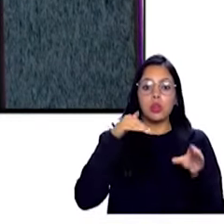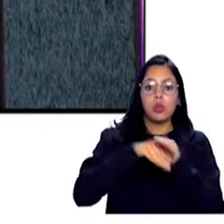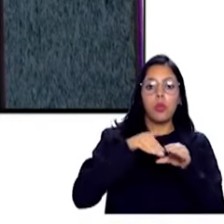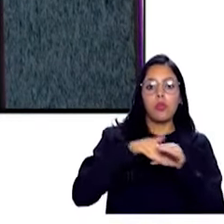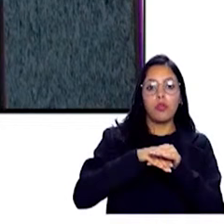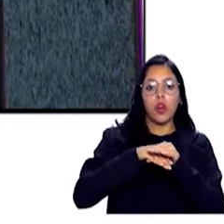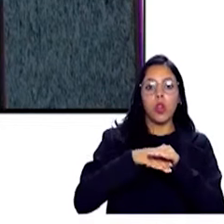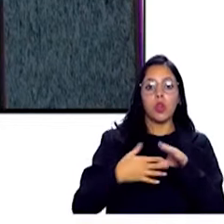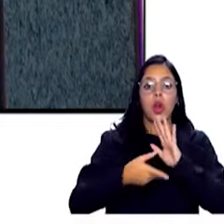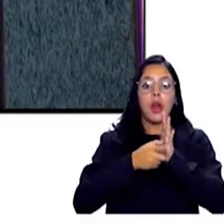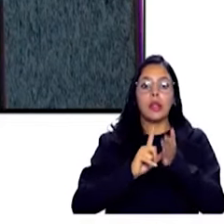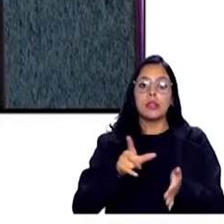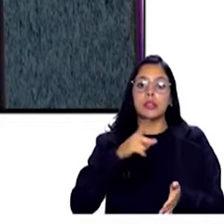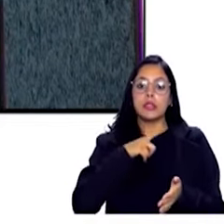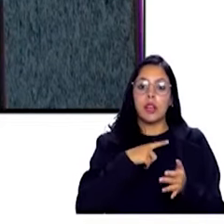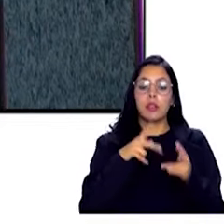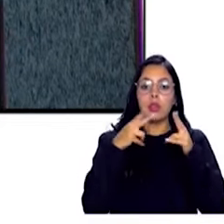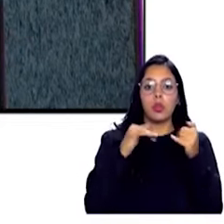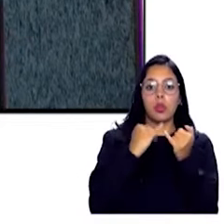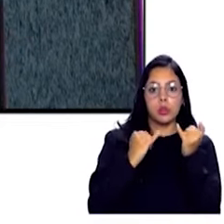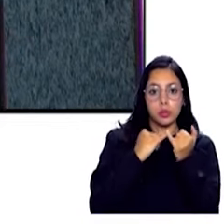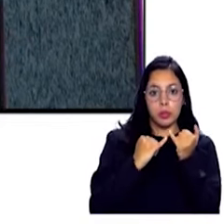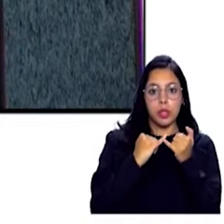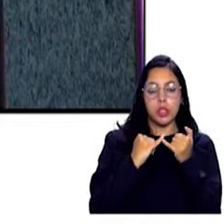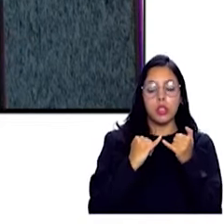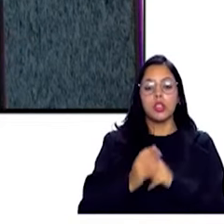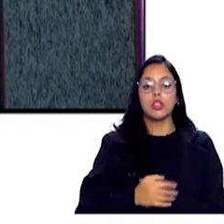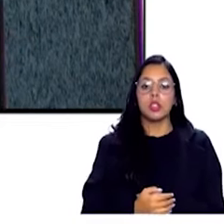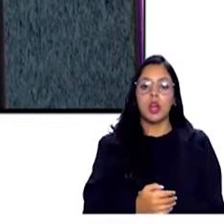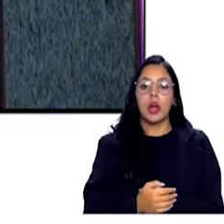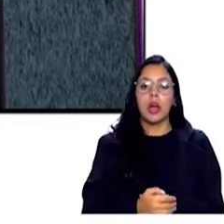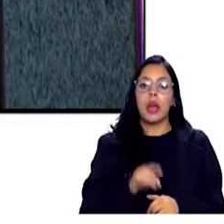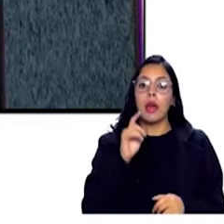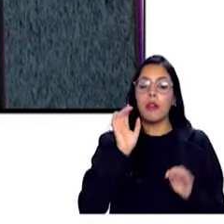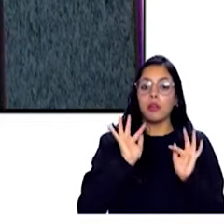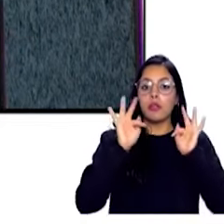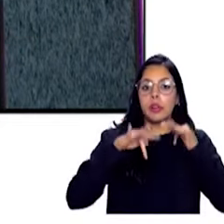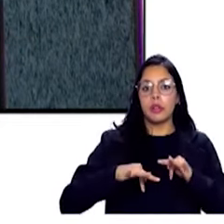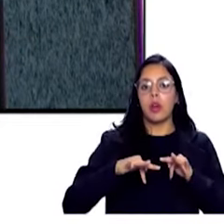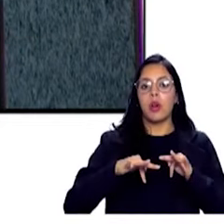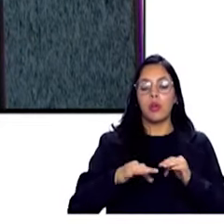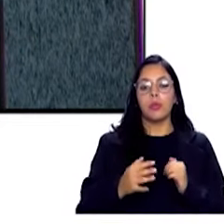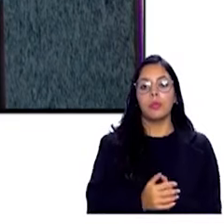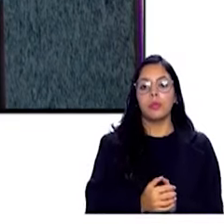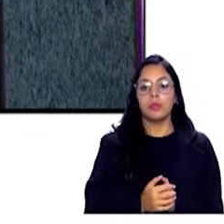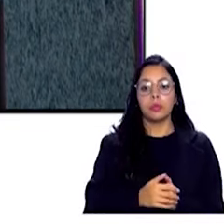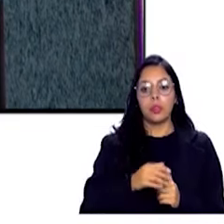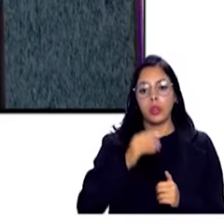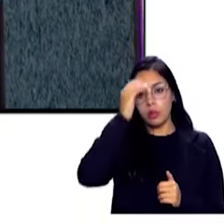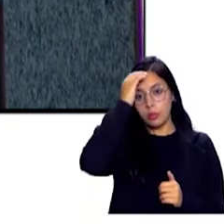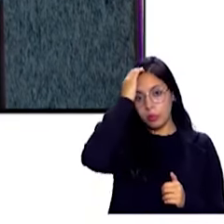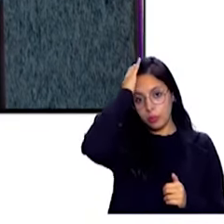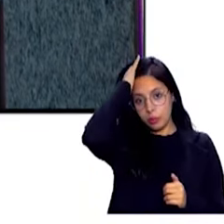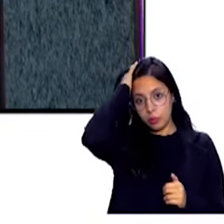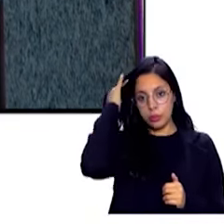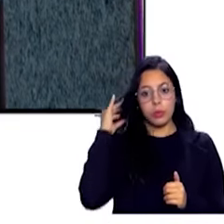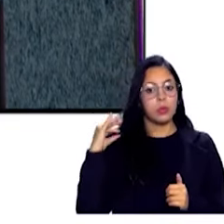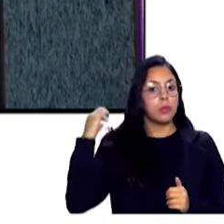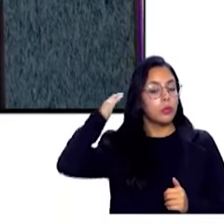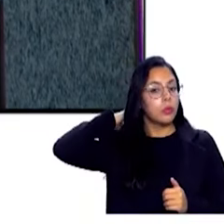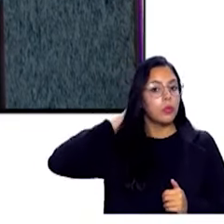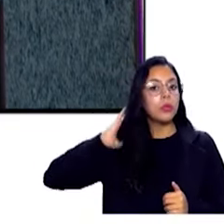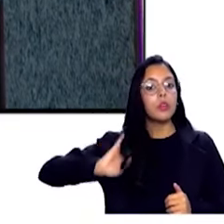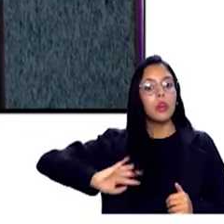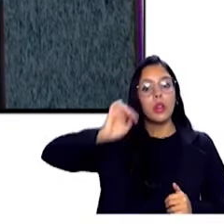é é o precedente estabelecido é o precedente interpretativo estabelecido pelo Superior Tribunal